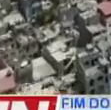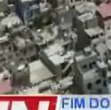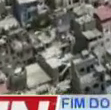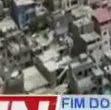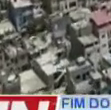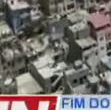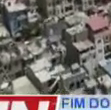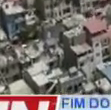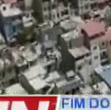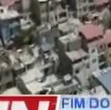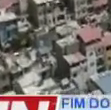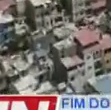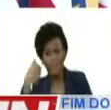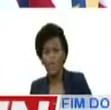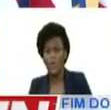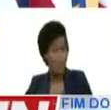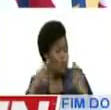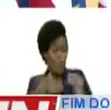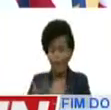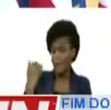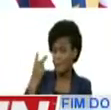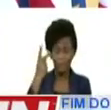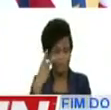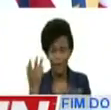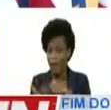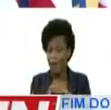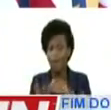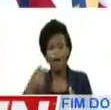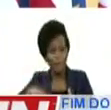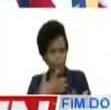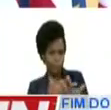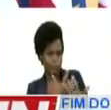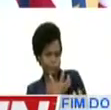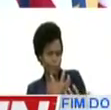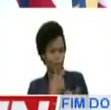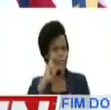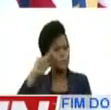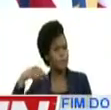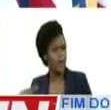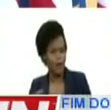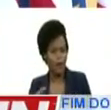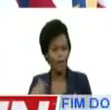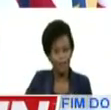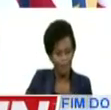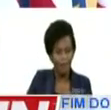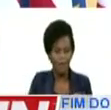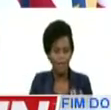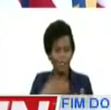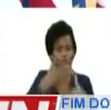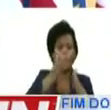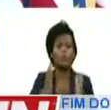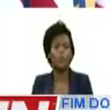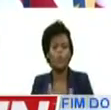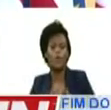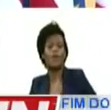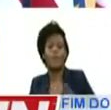boa prestação durante este teste. No meio de dificuldades jamais vividas, tem-se destacado muito